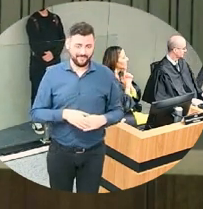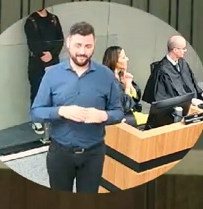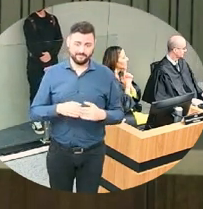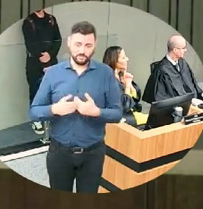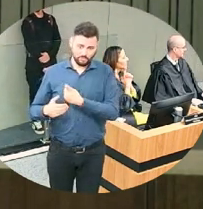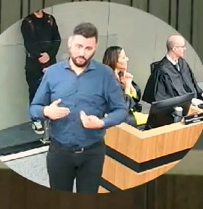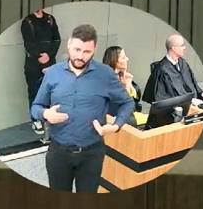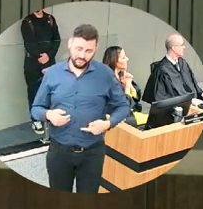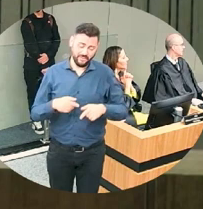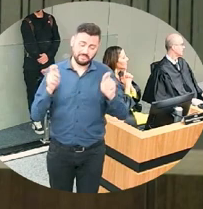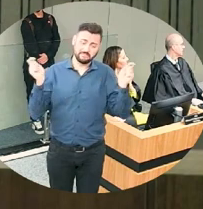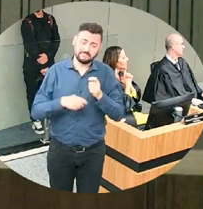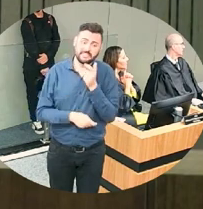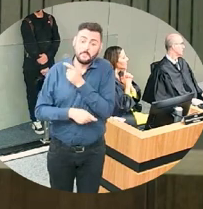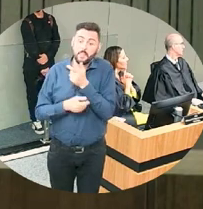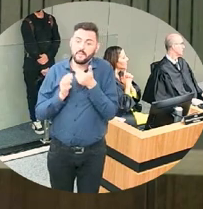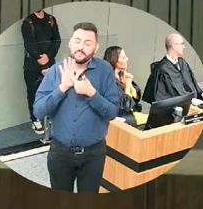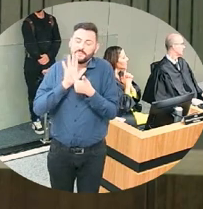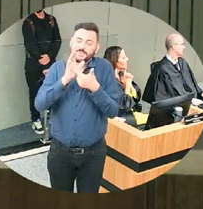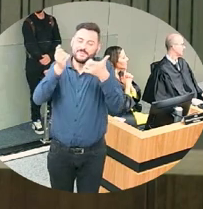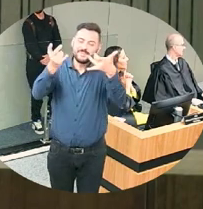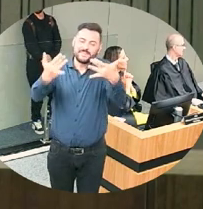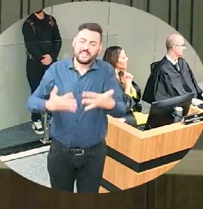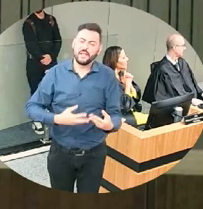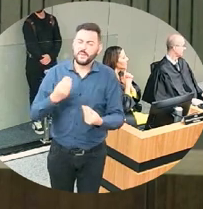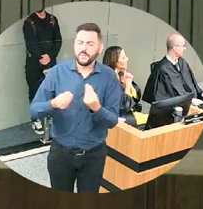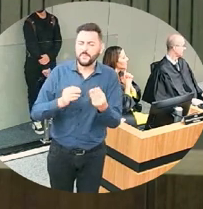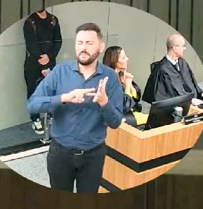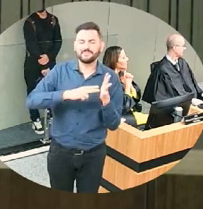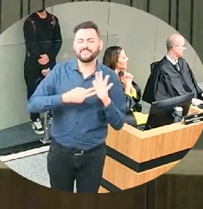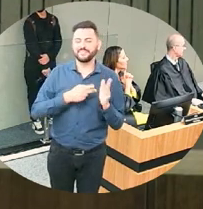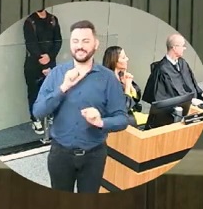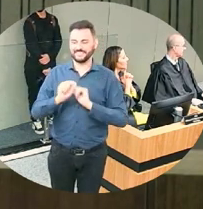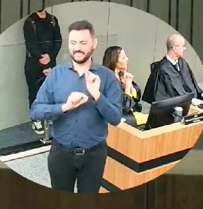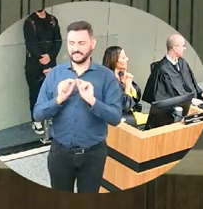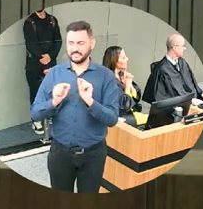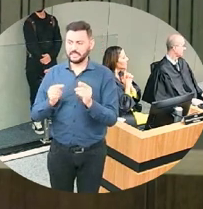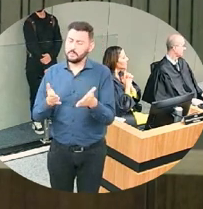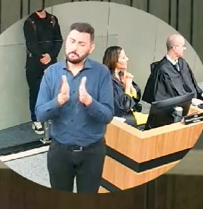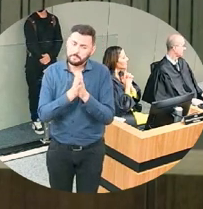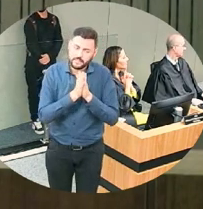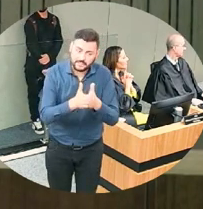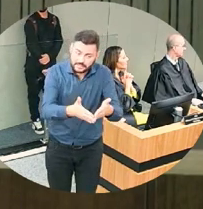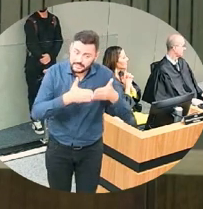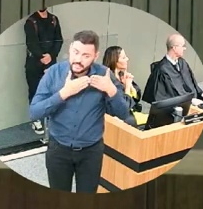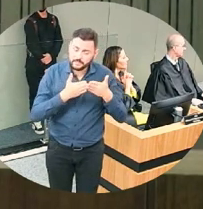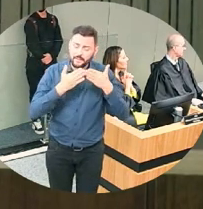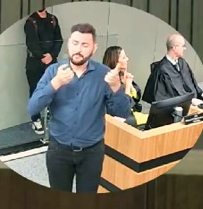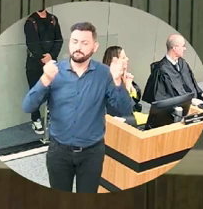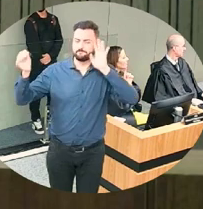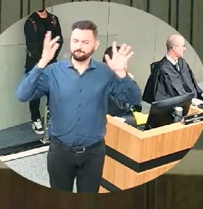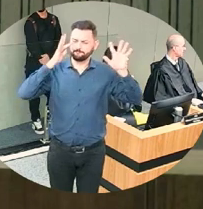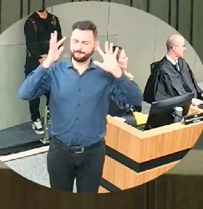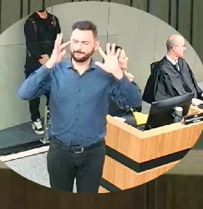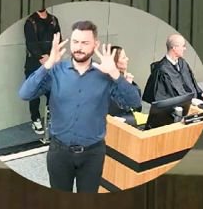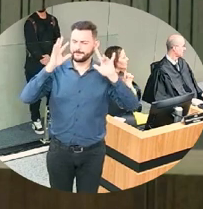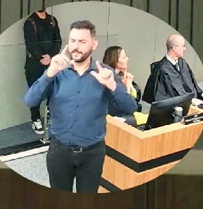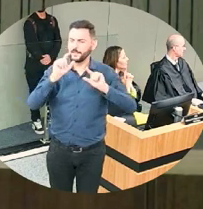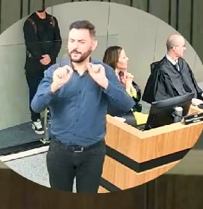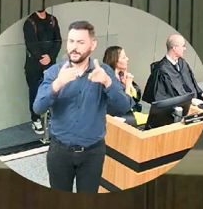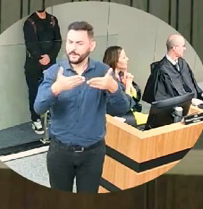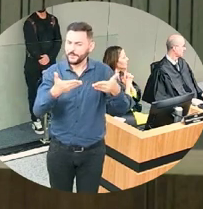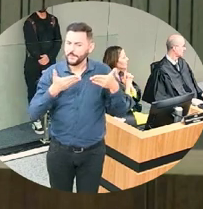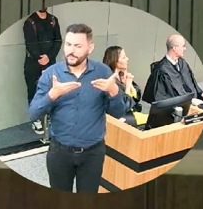significar na vida de muitas pessoas do meu convívio na verdade peço licença para uma reflexão que imagino essa oportunidade